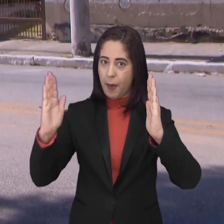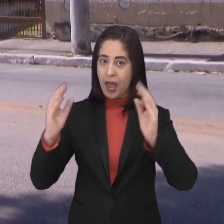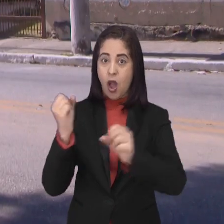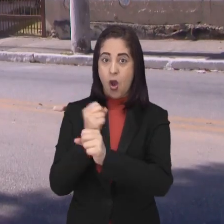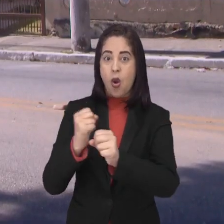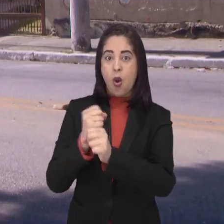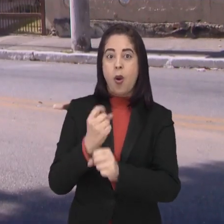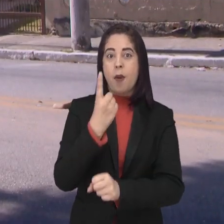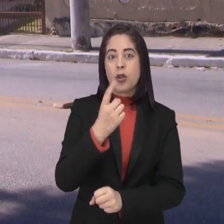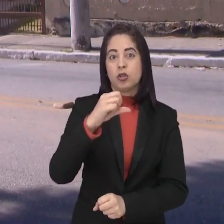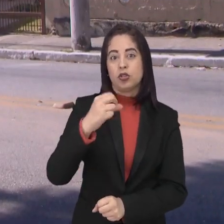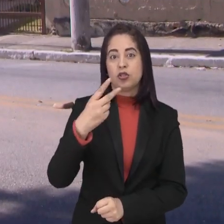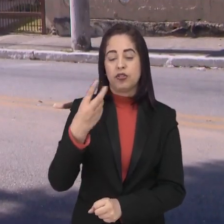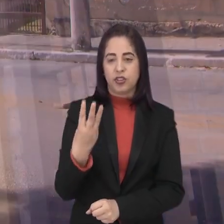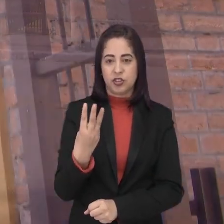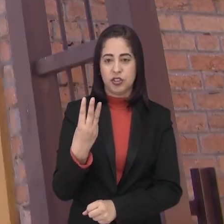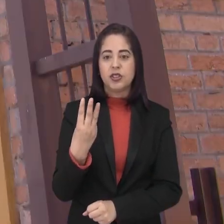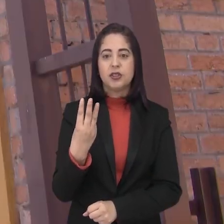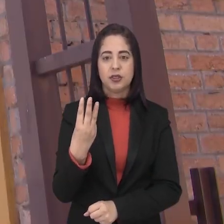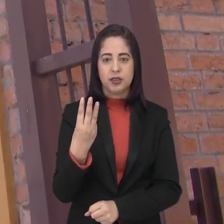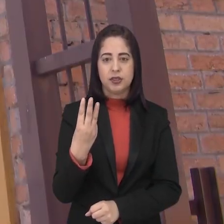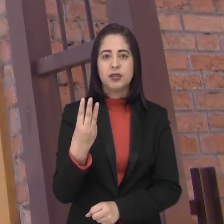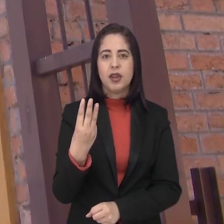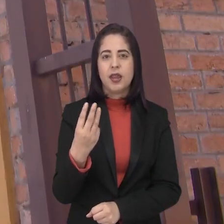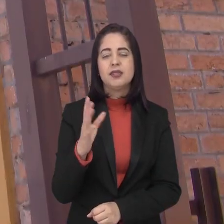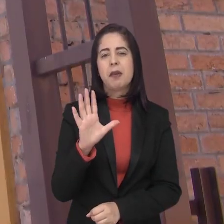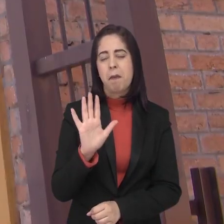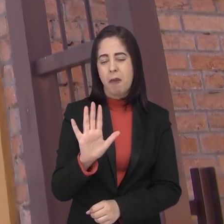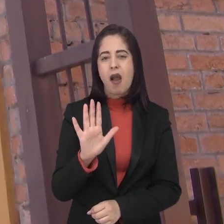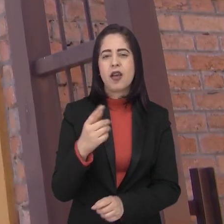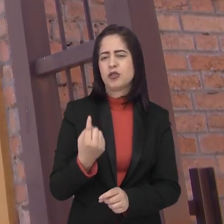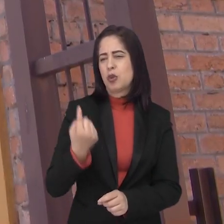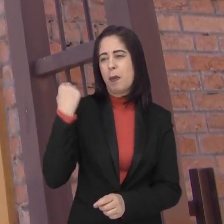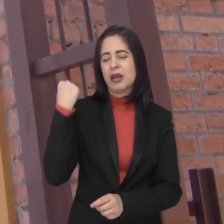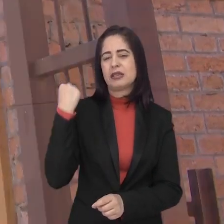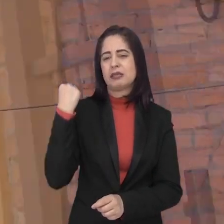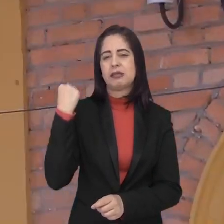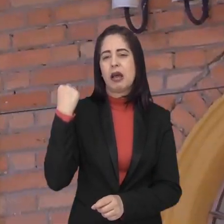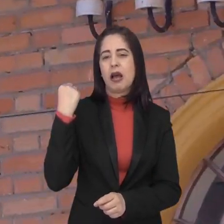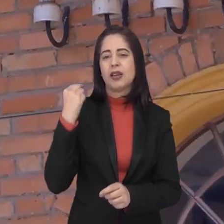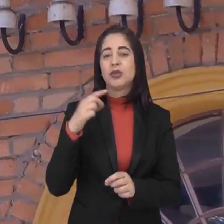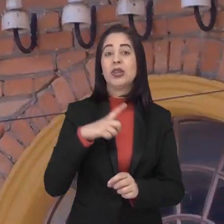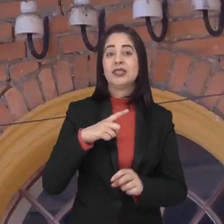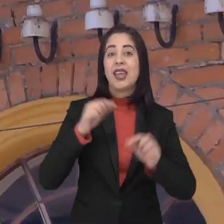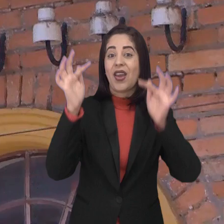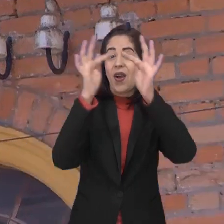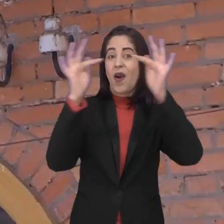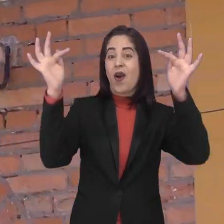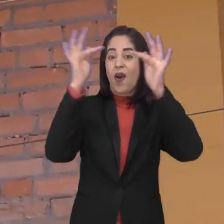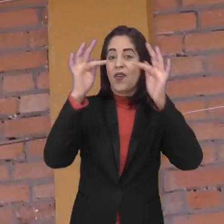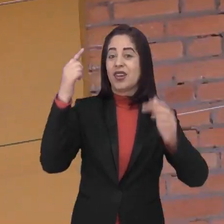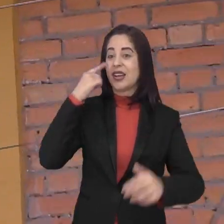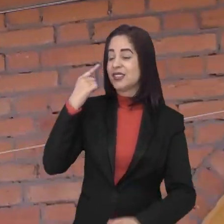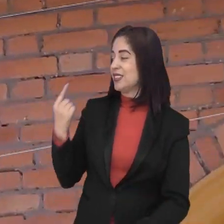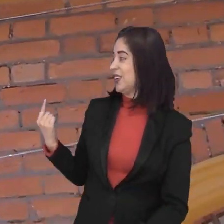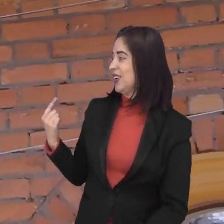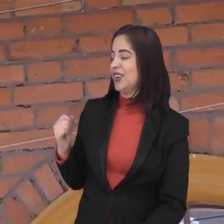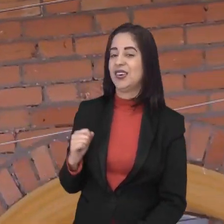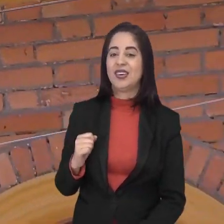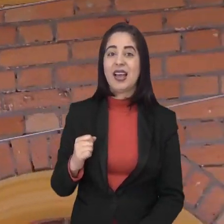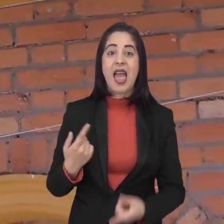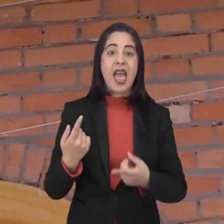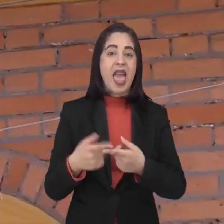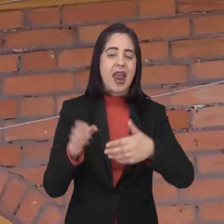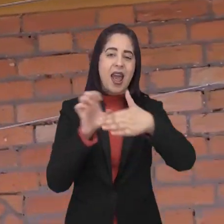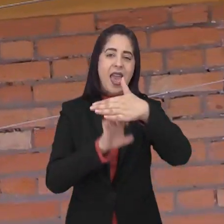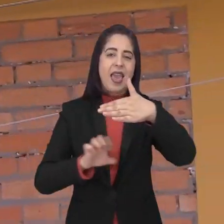em 1923 e serviu a outros propósitos no passado. O letreiro quase escondido lembra de